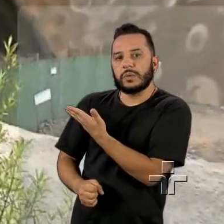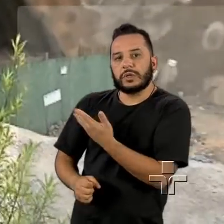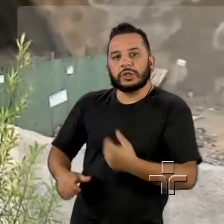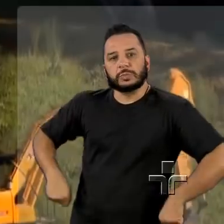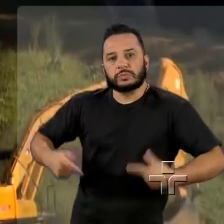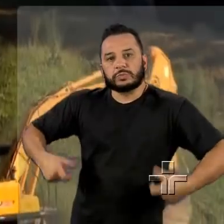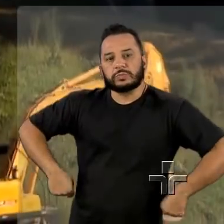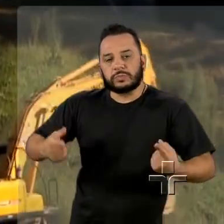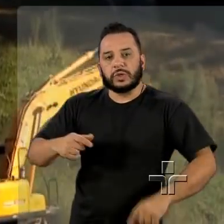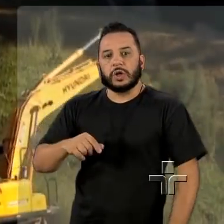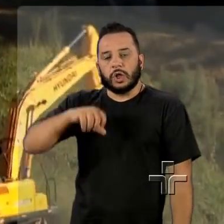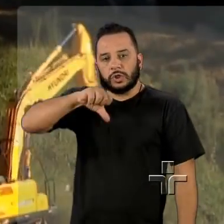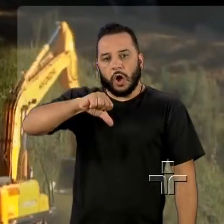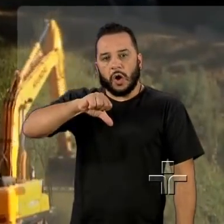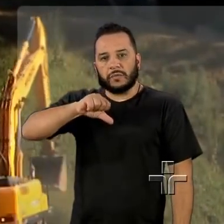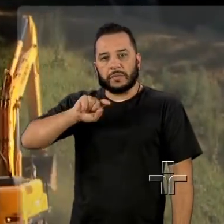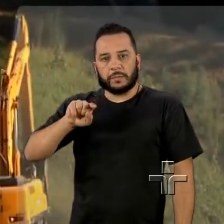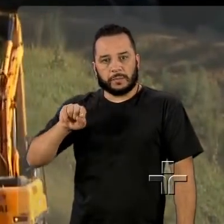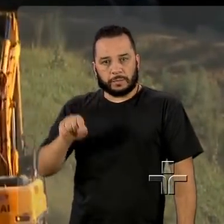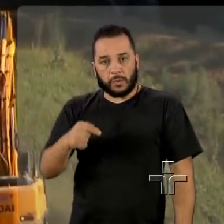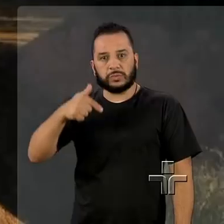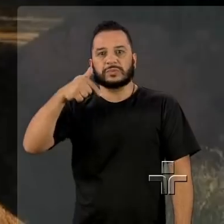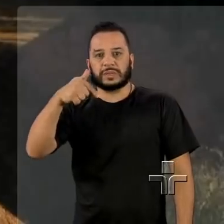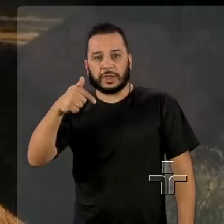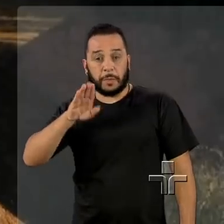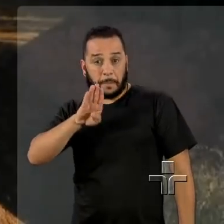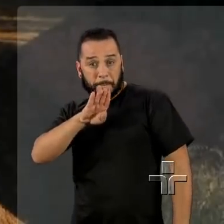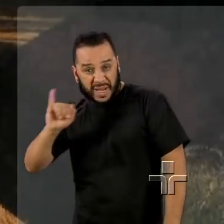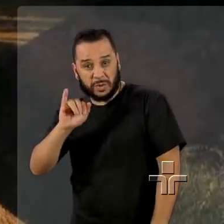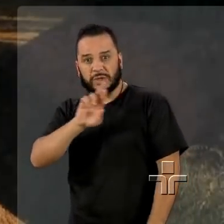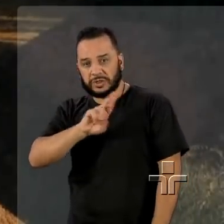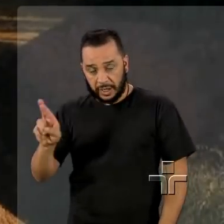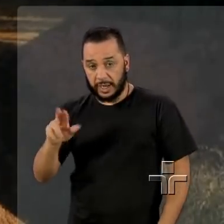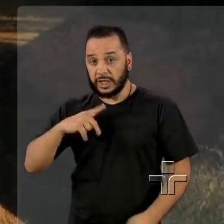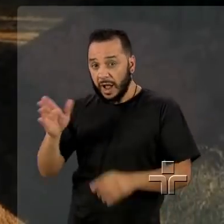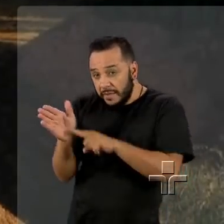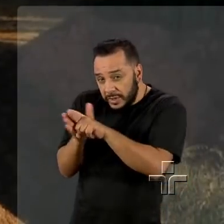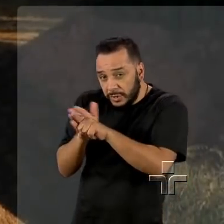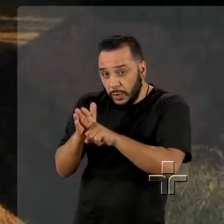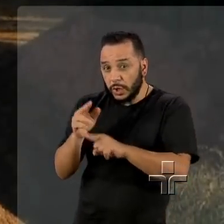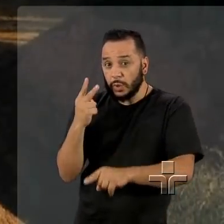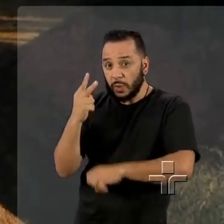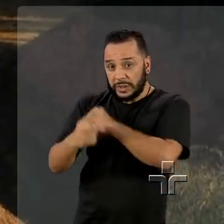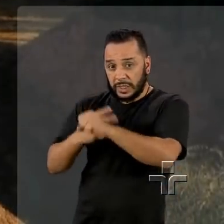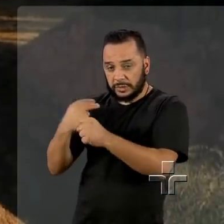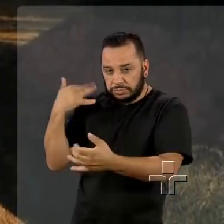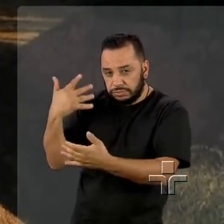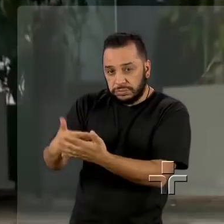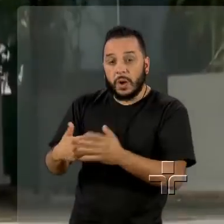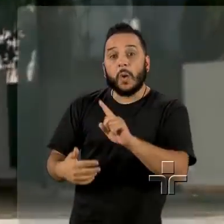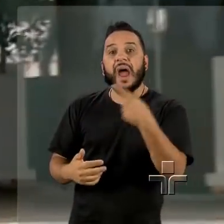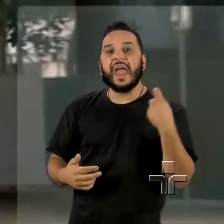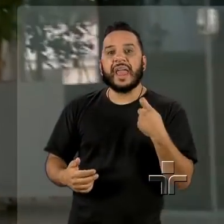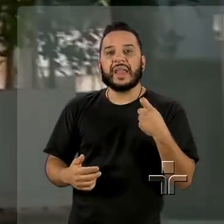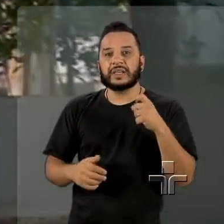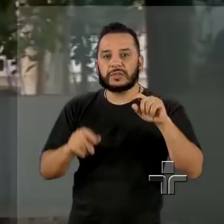durante a gestão do ex-governador de São Paulo, Geraldo Alckmin, do PSDB, foi presidente da Dersa, a estatal responsável por